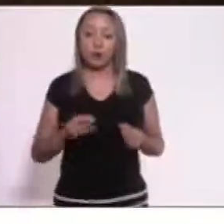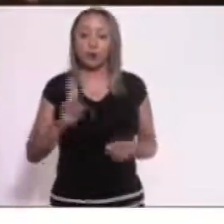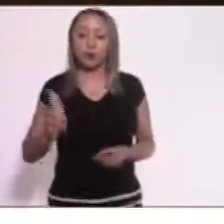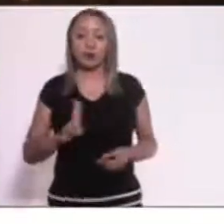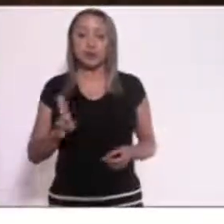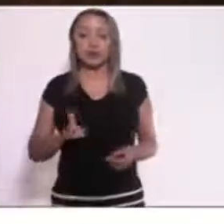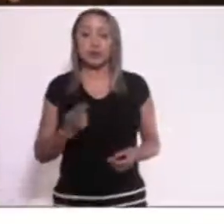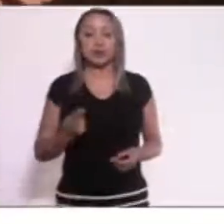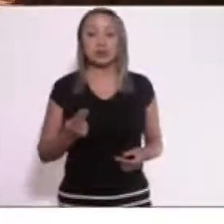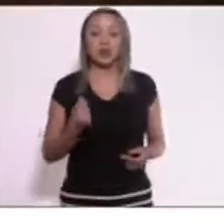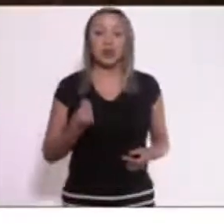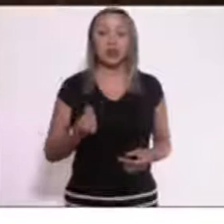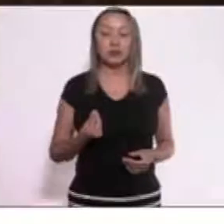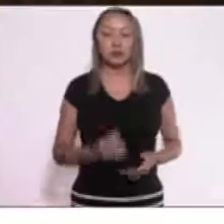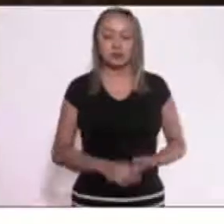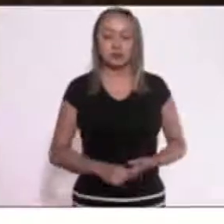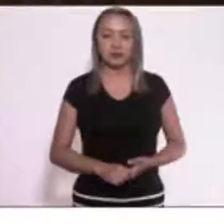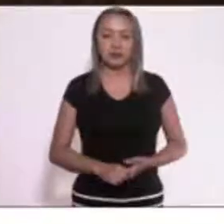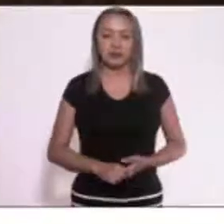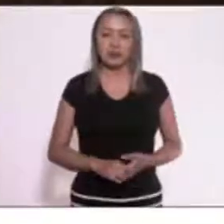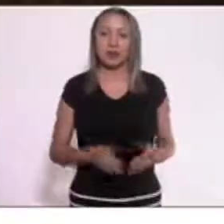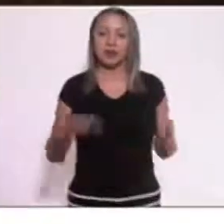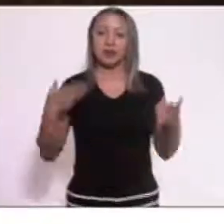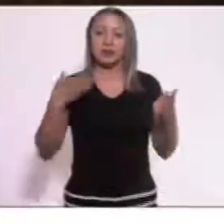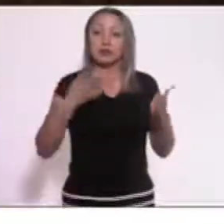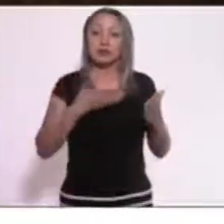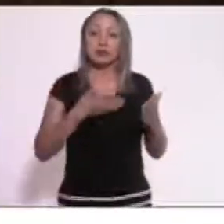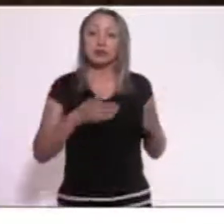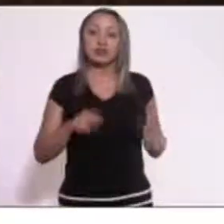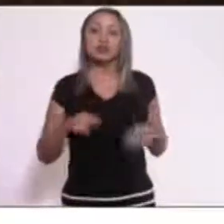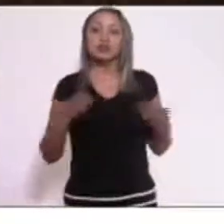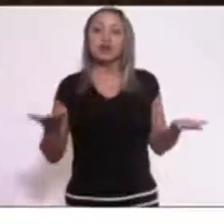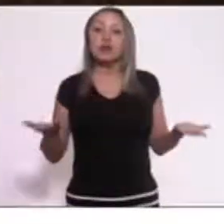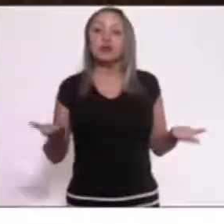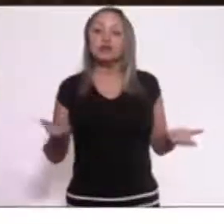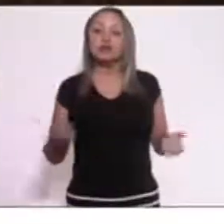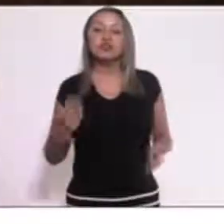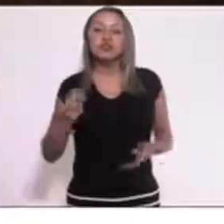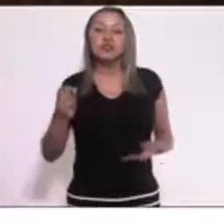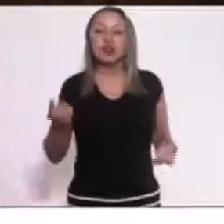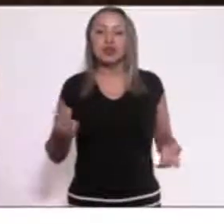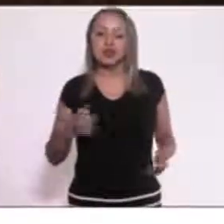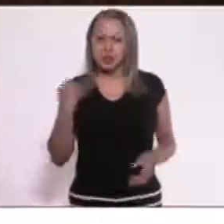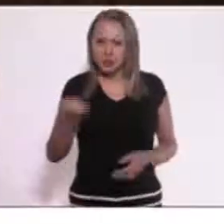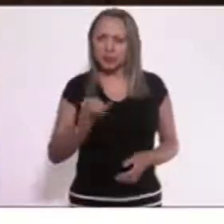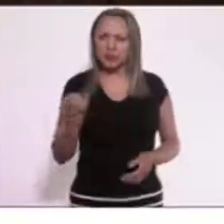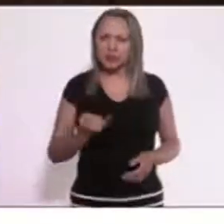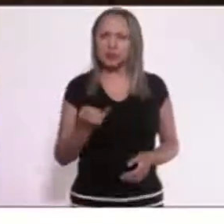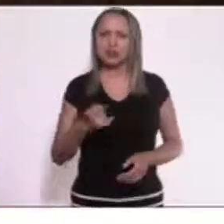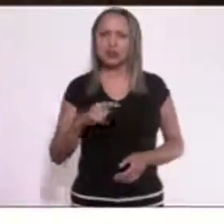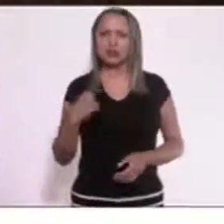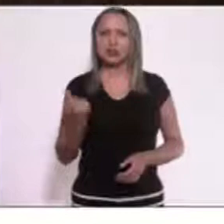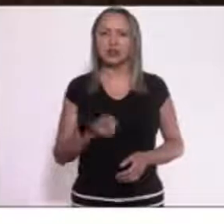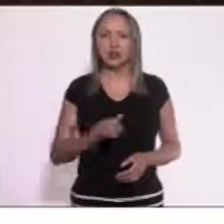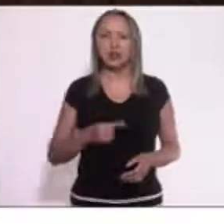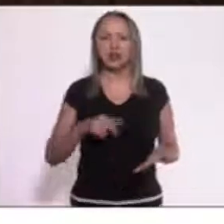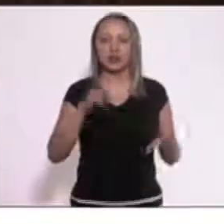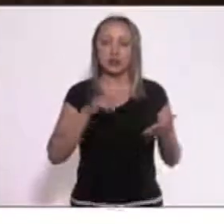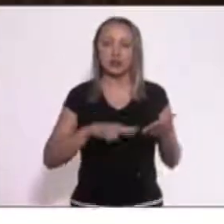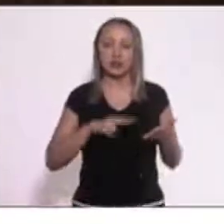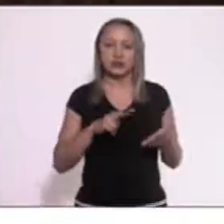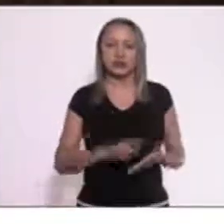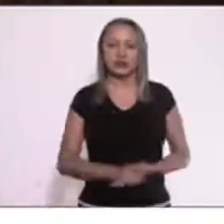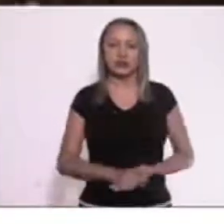que forma? Está direcionado para quê? Então, tudo isso é importante que a gente realmente veja isso